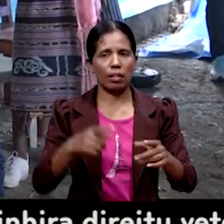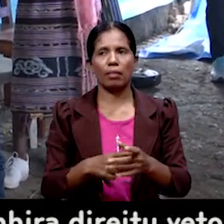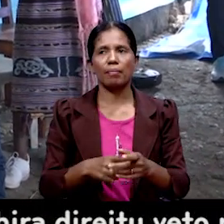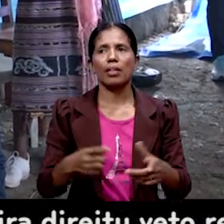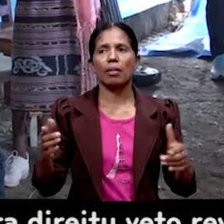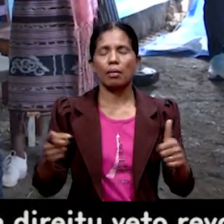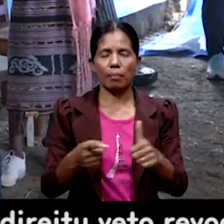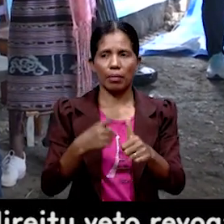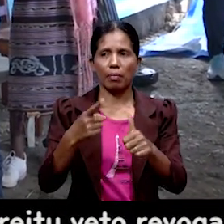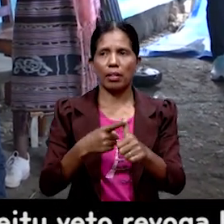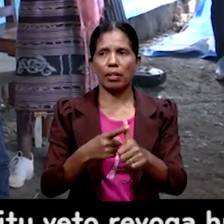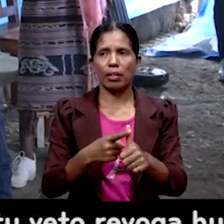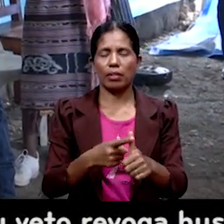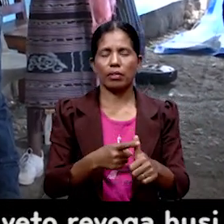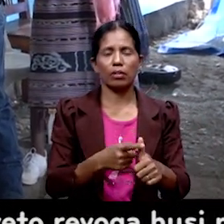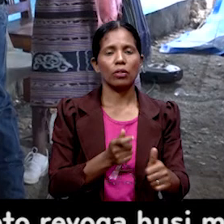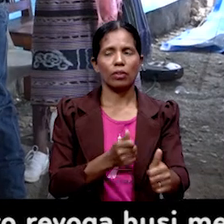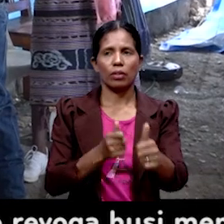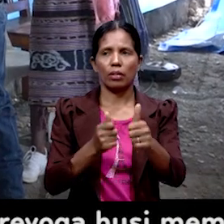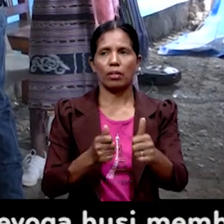o reuniza, neném.